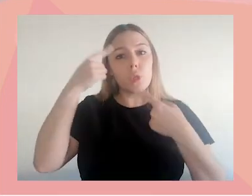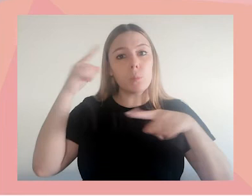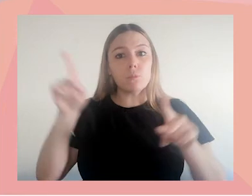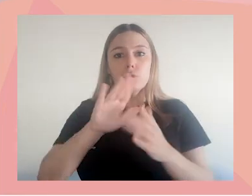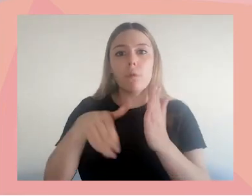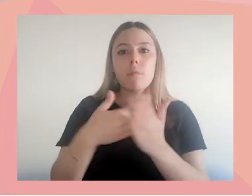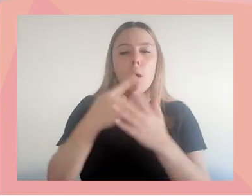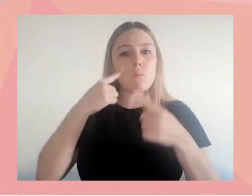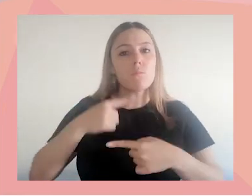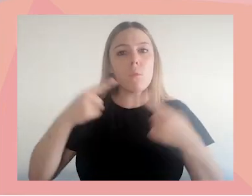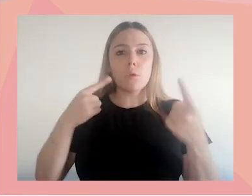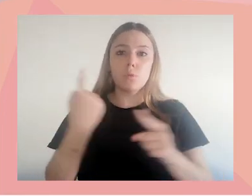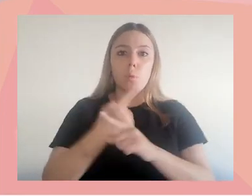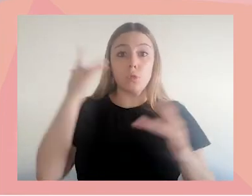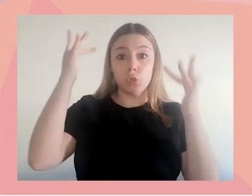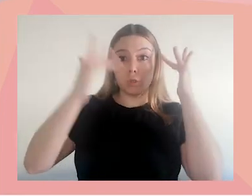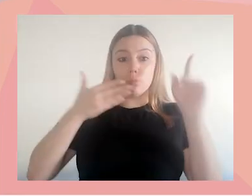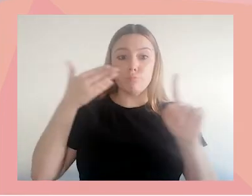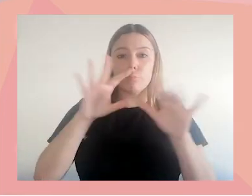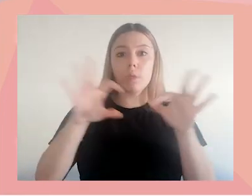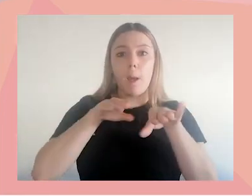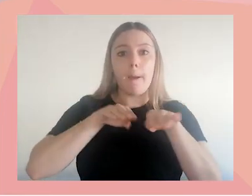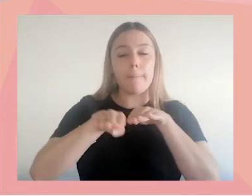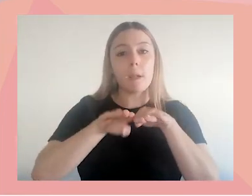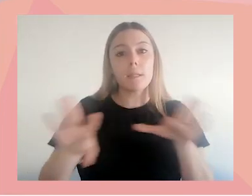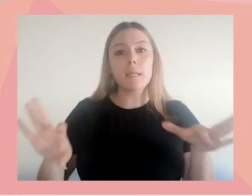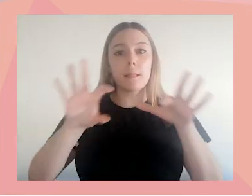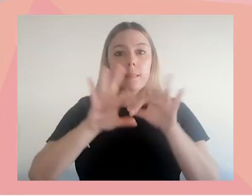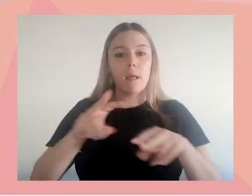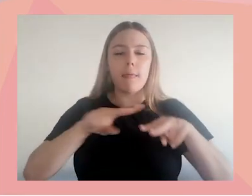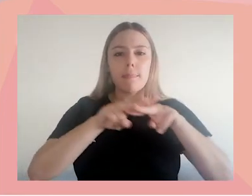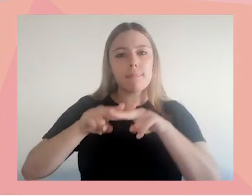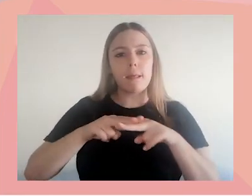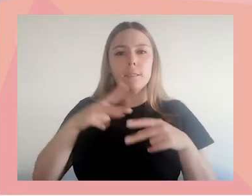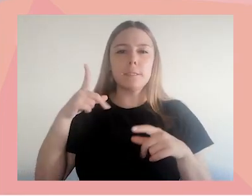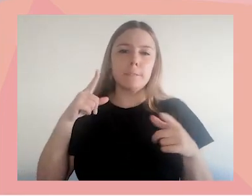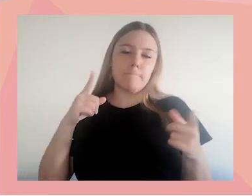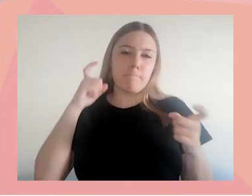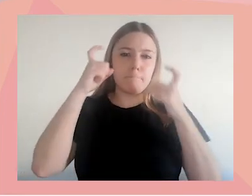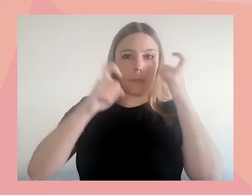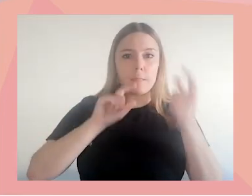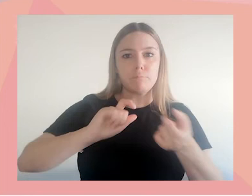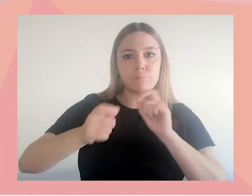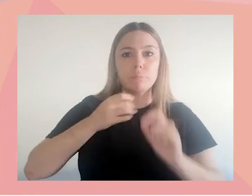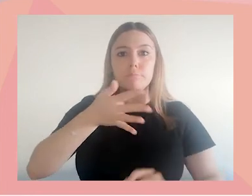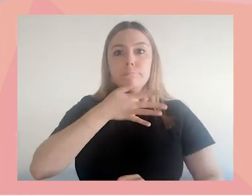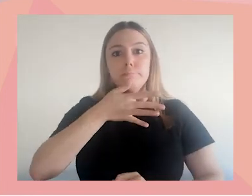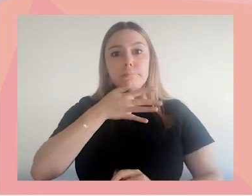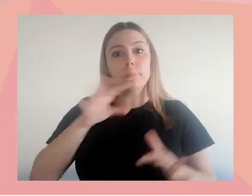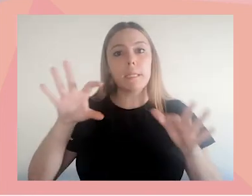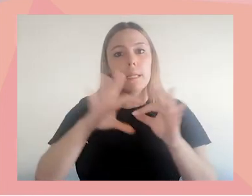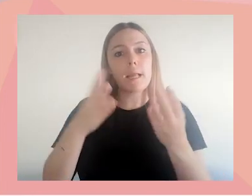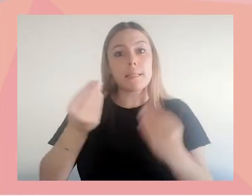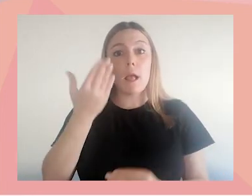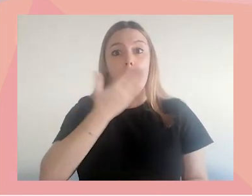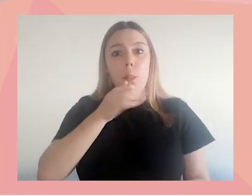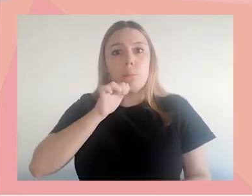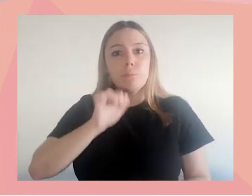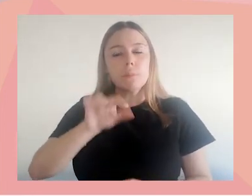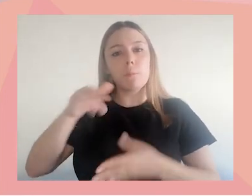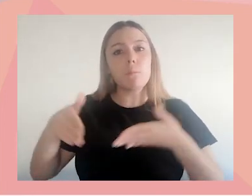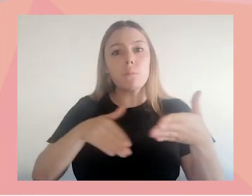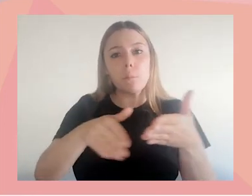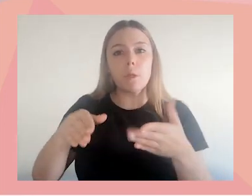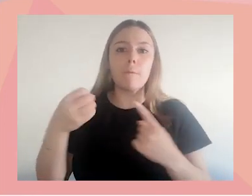de professores, apresentando princípios teóricos e orientados para a prática relacionada com a análise crítica do discurso e a sua implementação em sala de aula